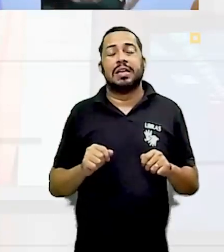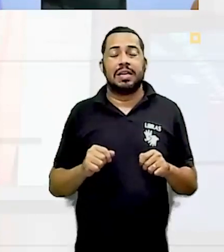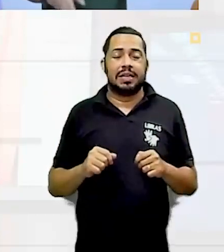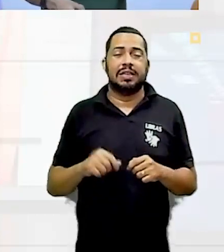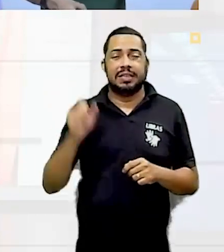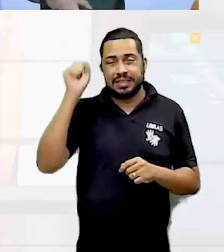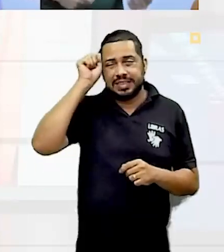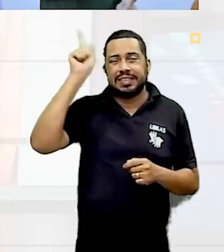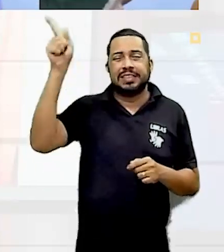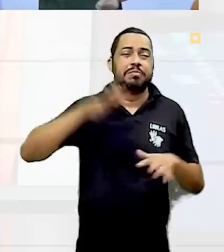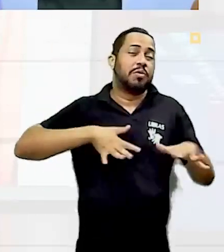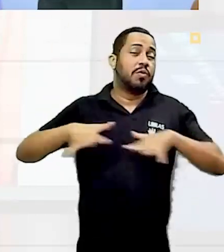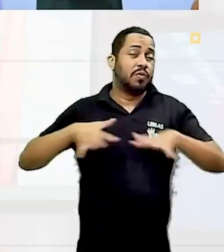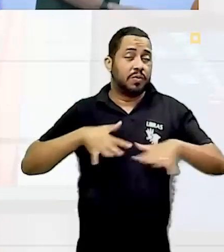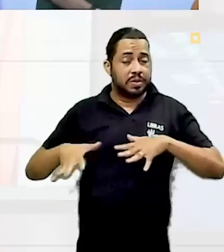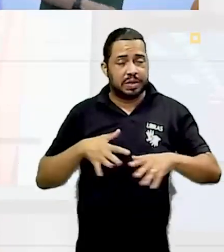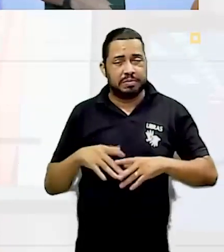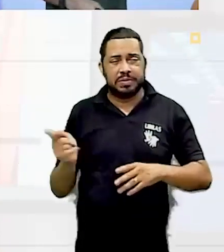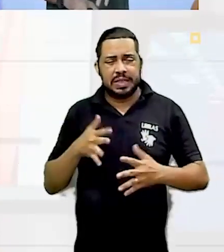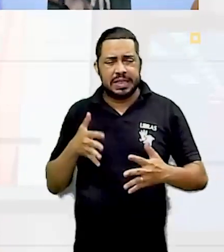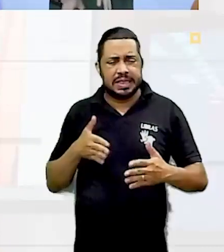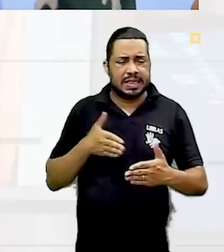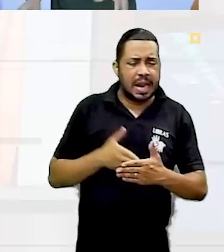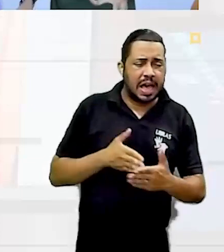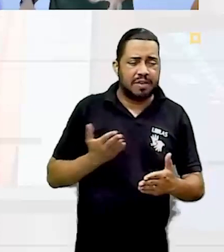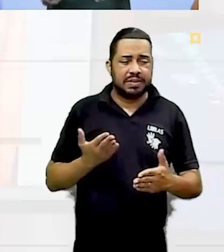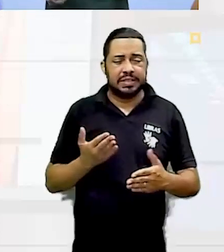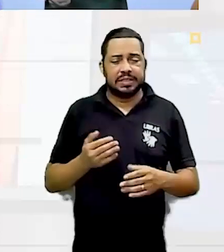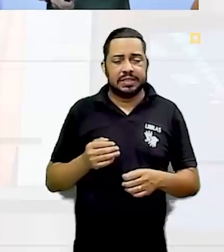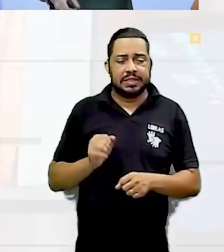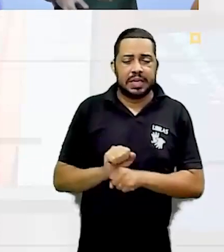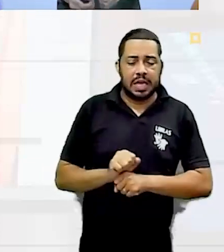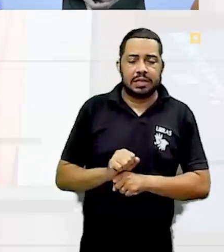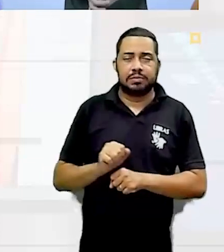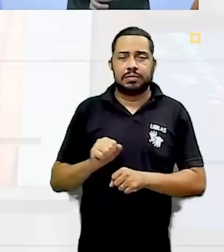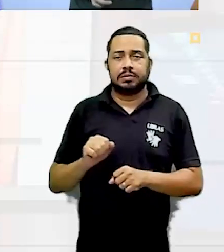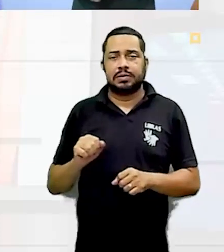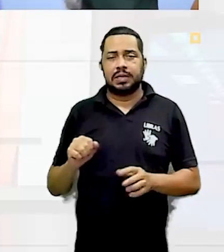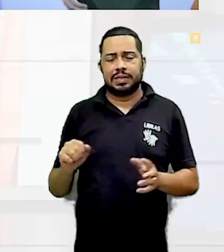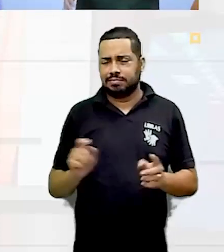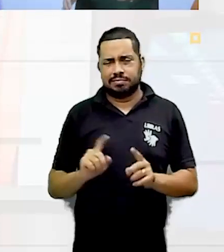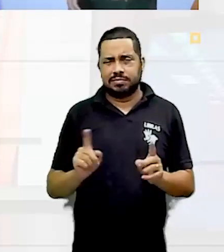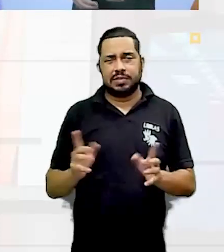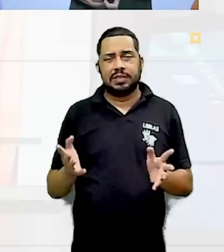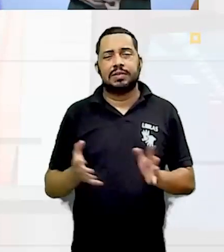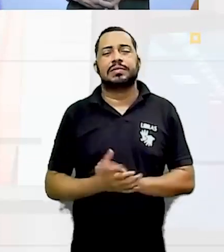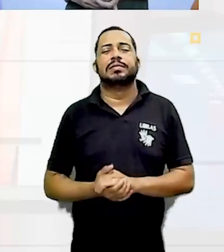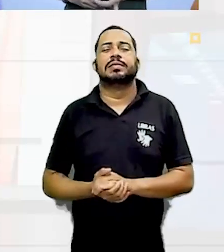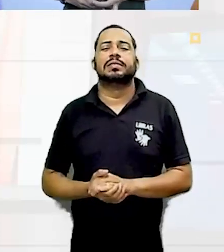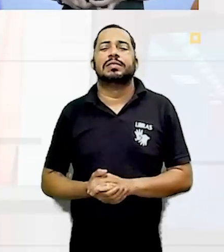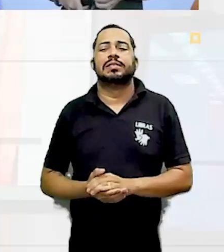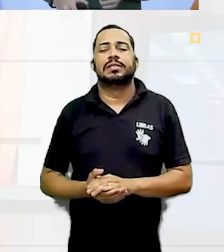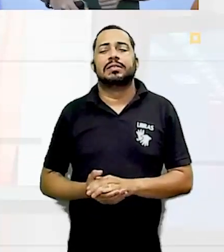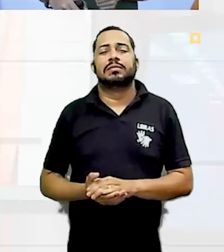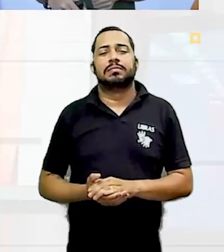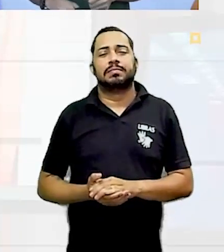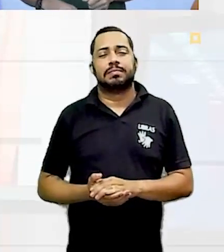dar essa ideia de travamento, essa ideia de parado, estático, travando mesmo.